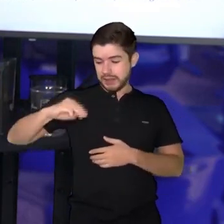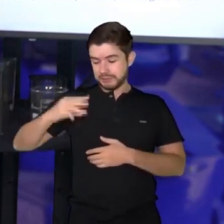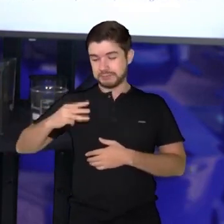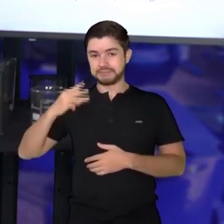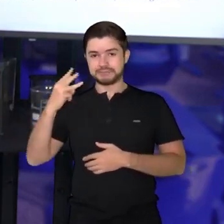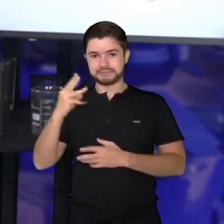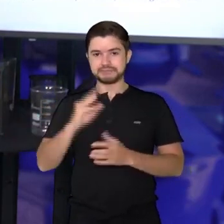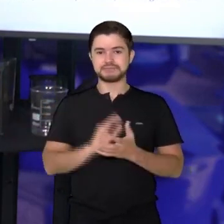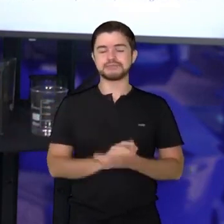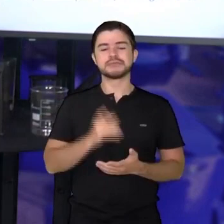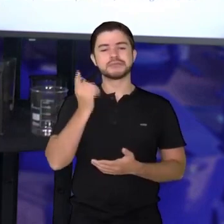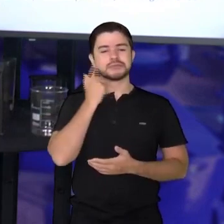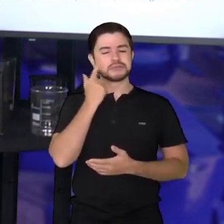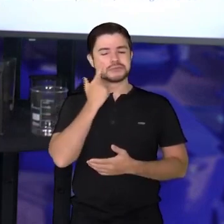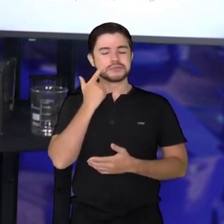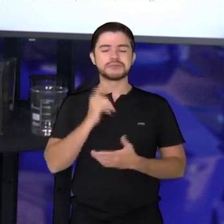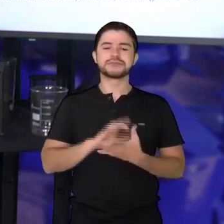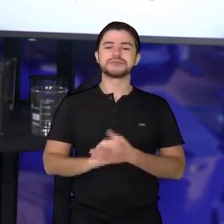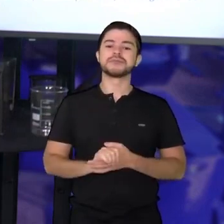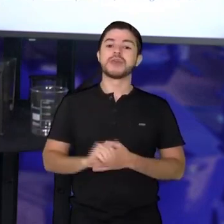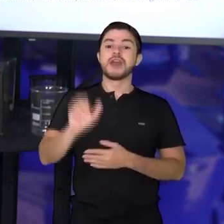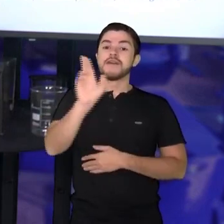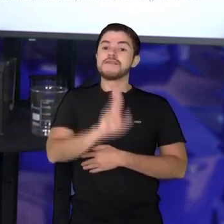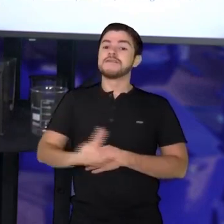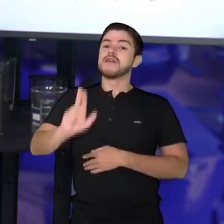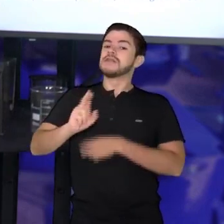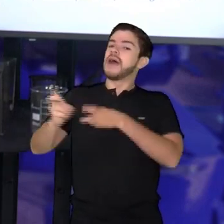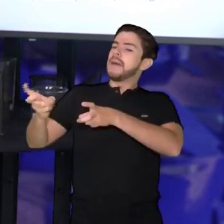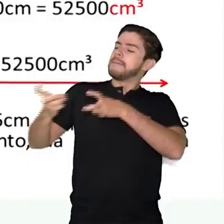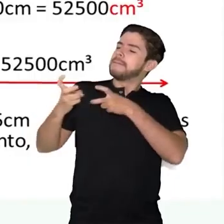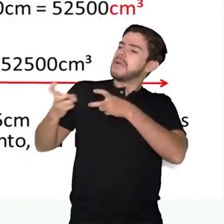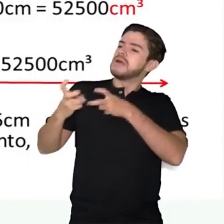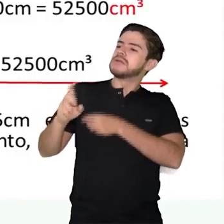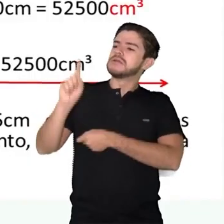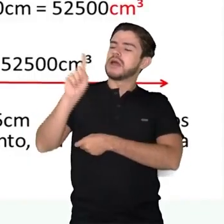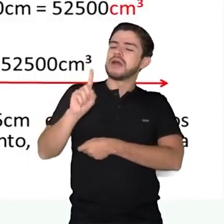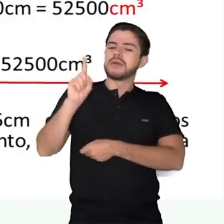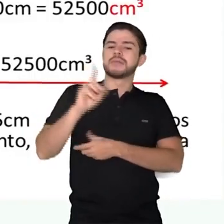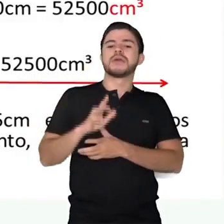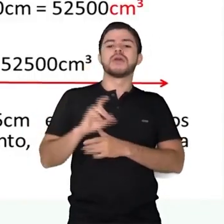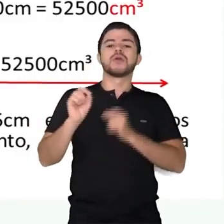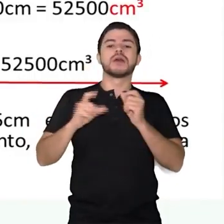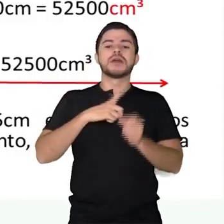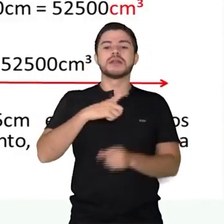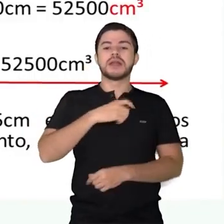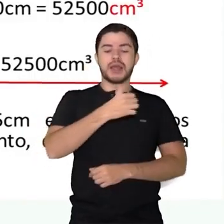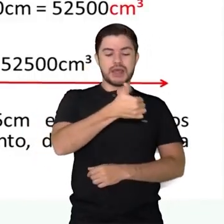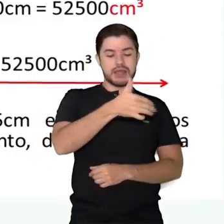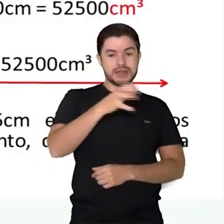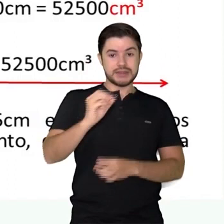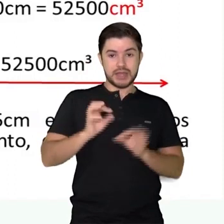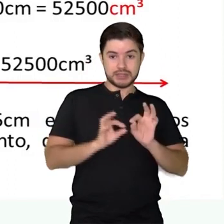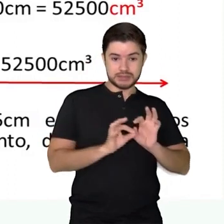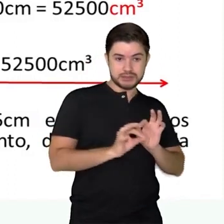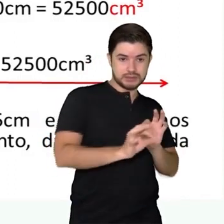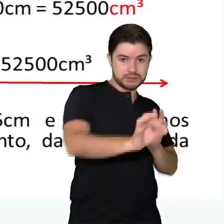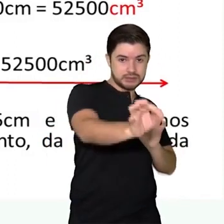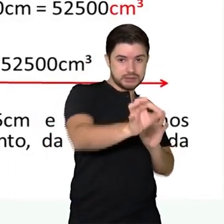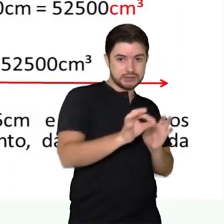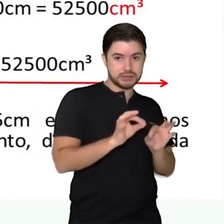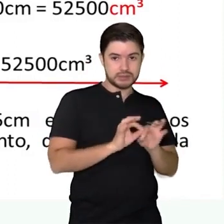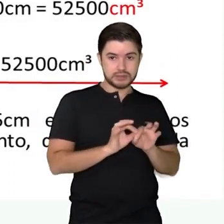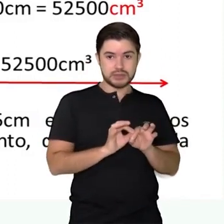volume. Utilizando aqui, né, a gente consegue perceber ali na imagem, temos 10 cubinhos no comprimento,